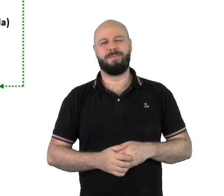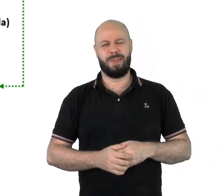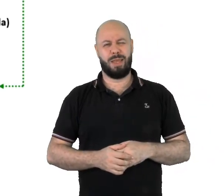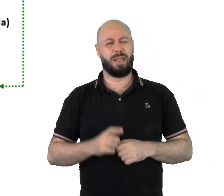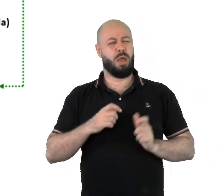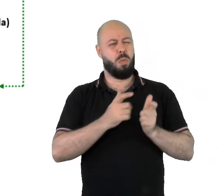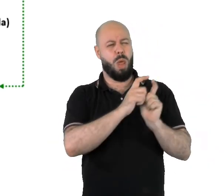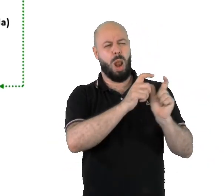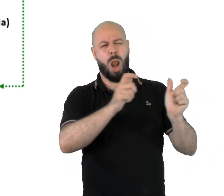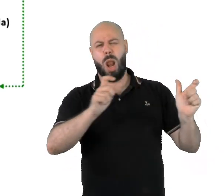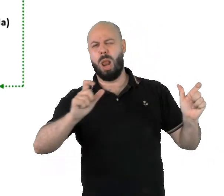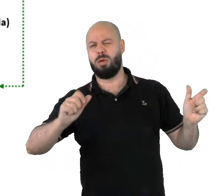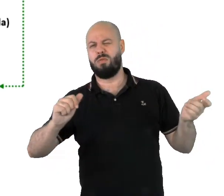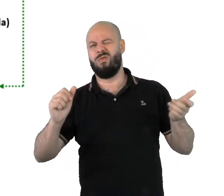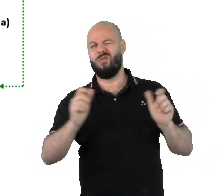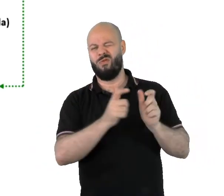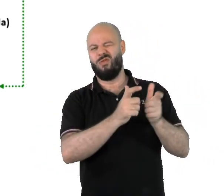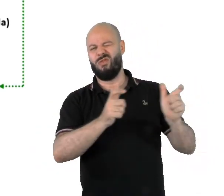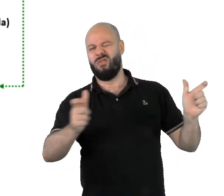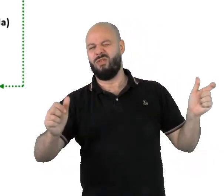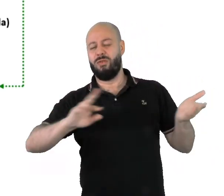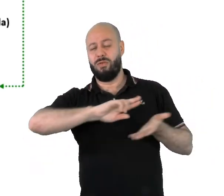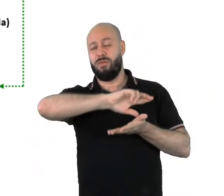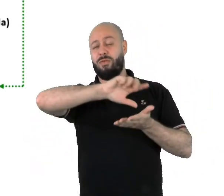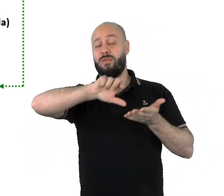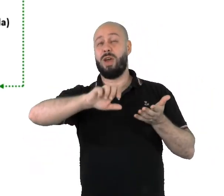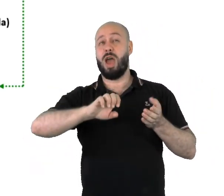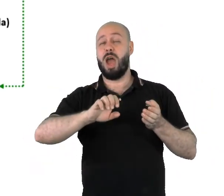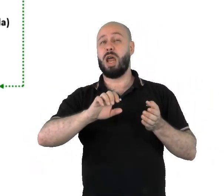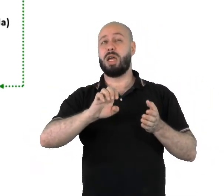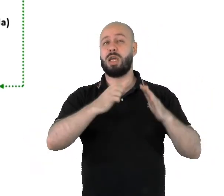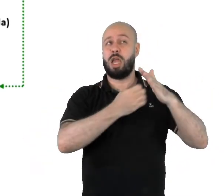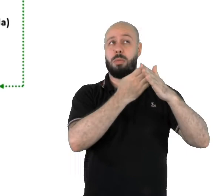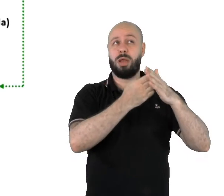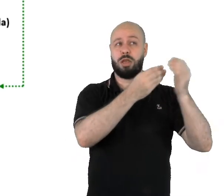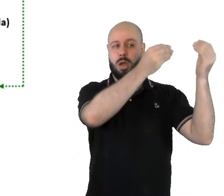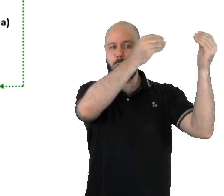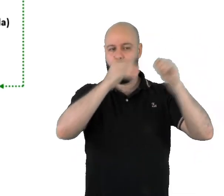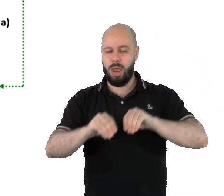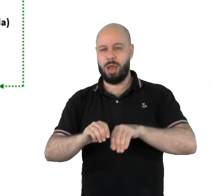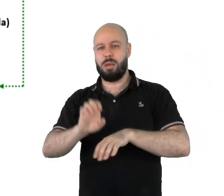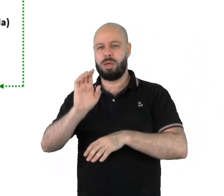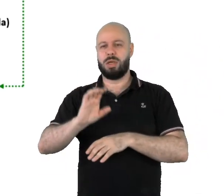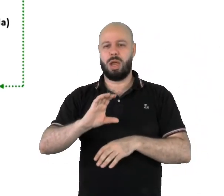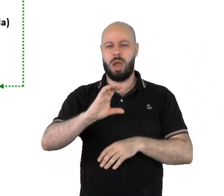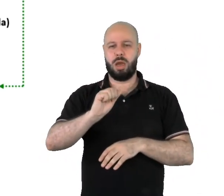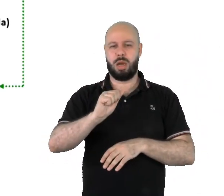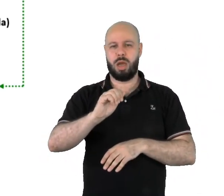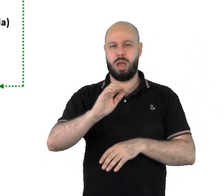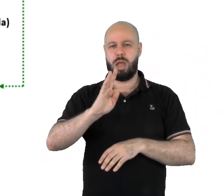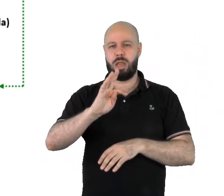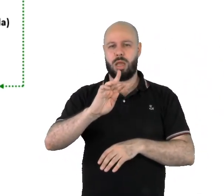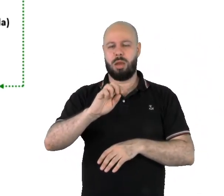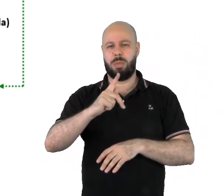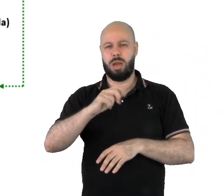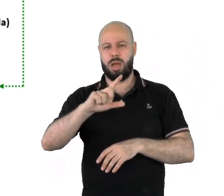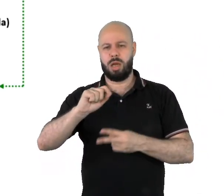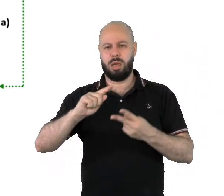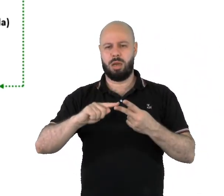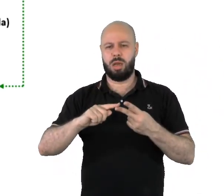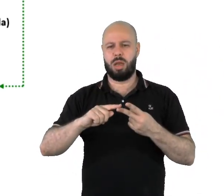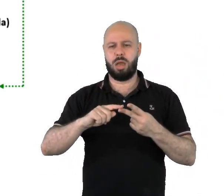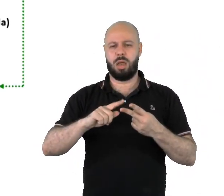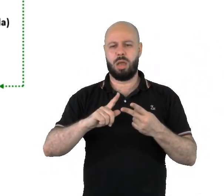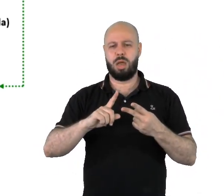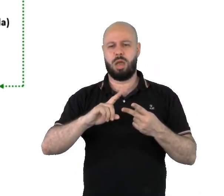várias empresas multinacionais que vieram aqui para o Brasil. Caterpillar, John Deere, a Cargill,